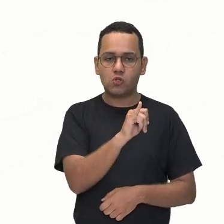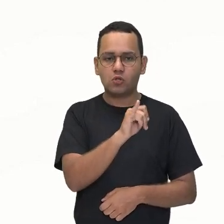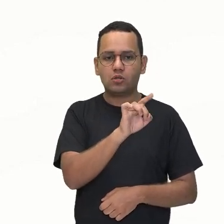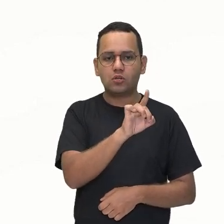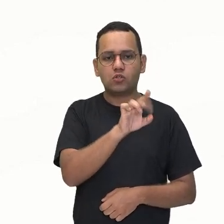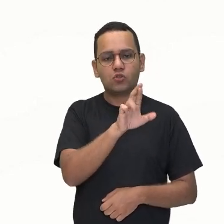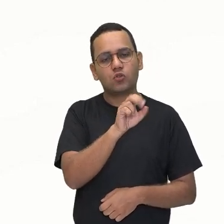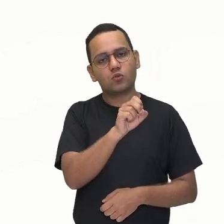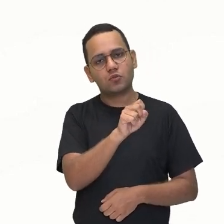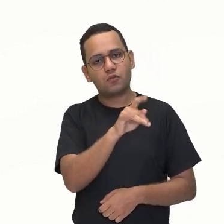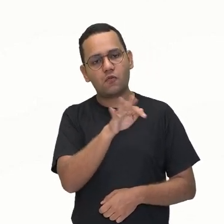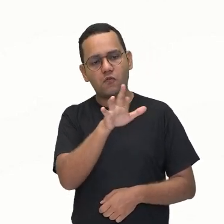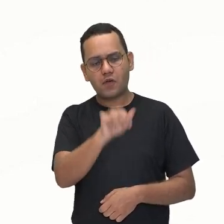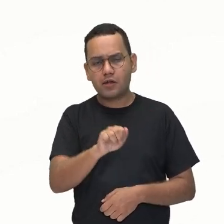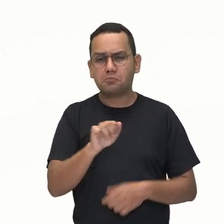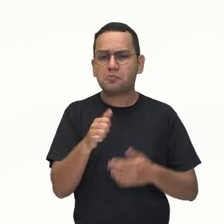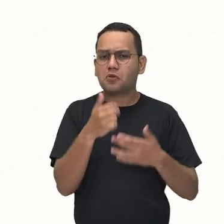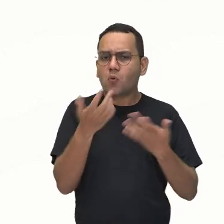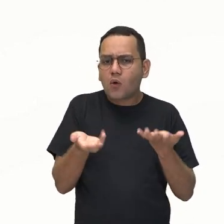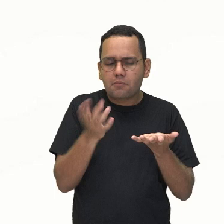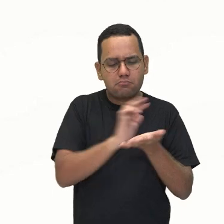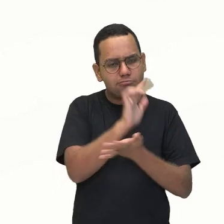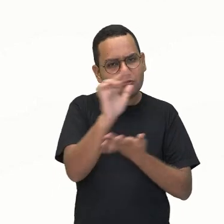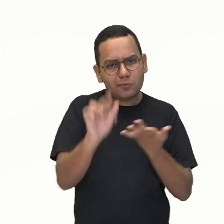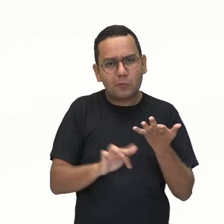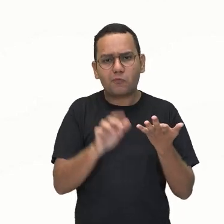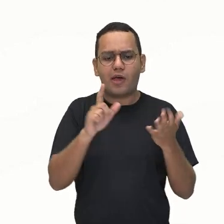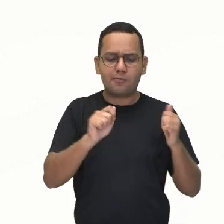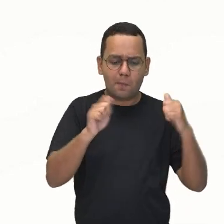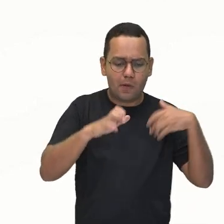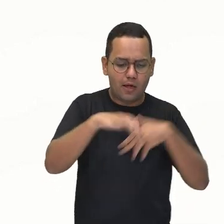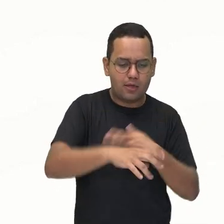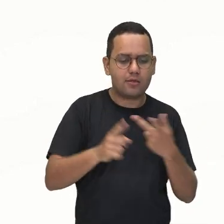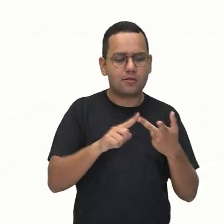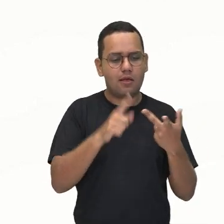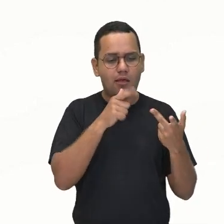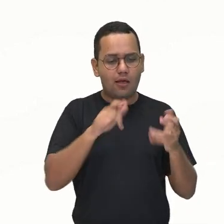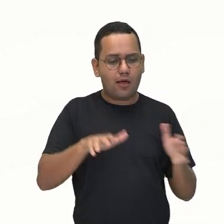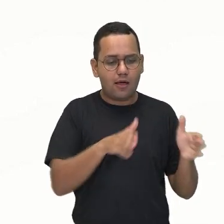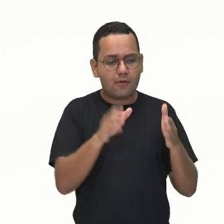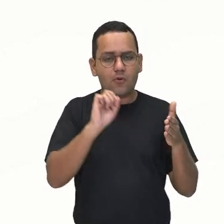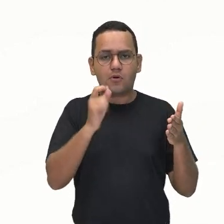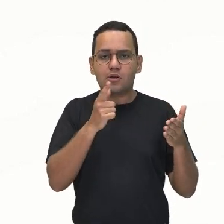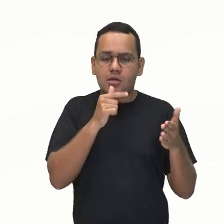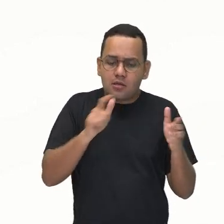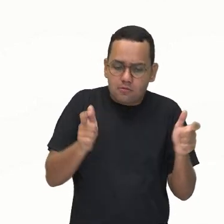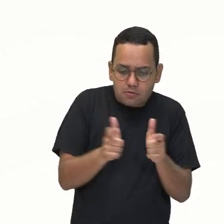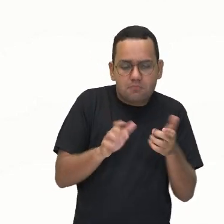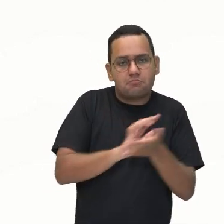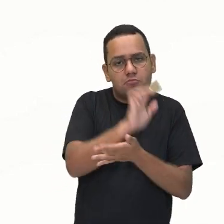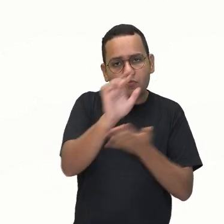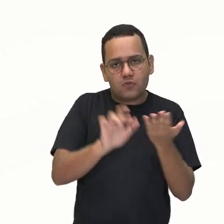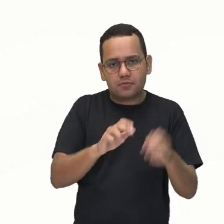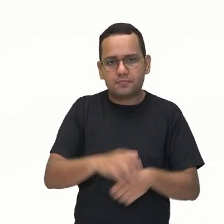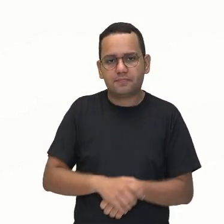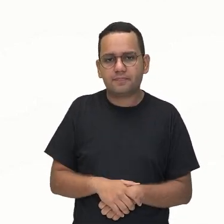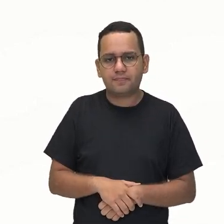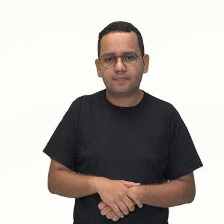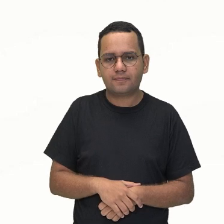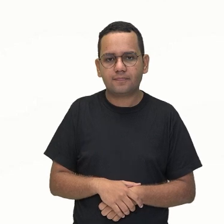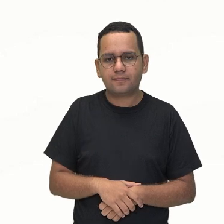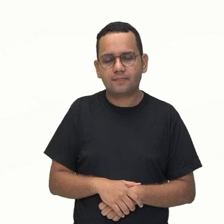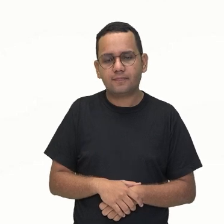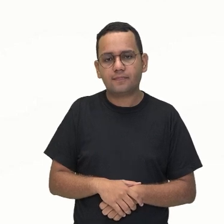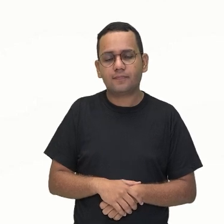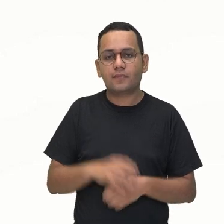rios, lagos, mares e oceanos também. Na atmosfera estão todos acima